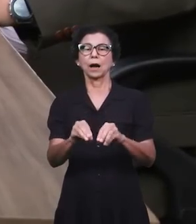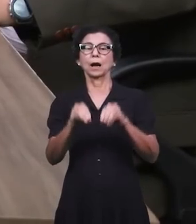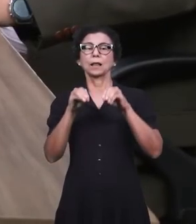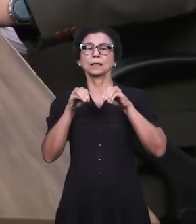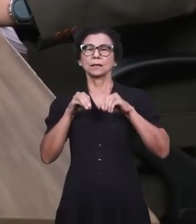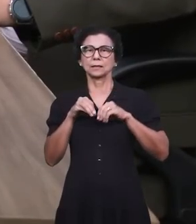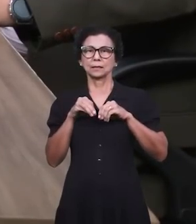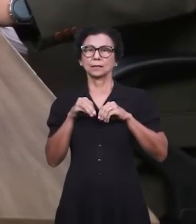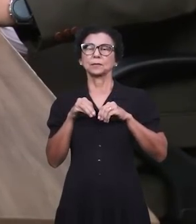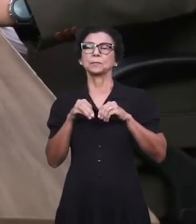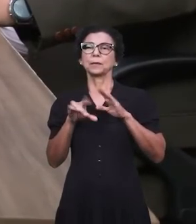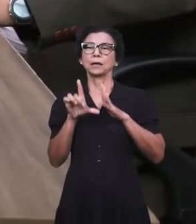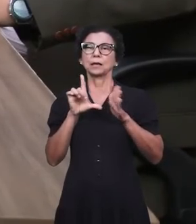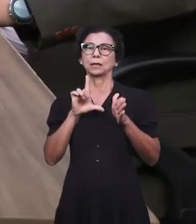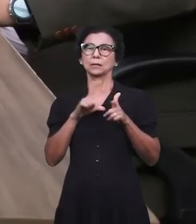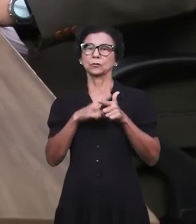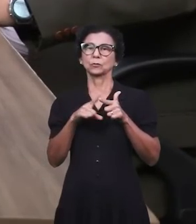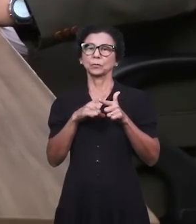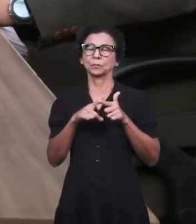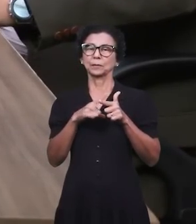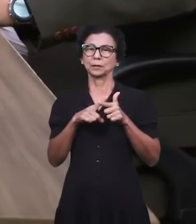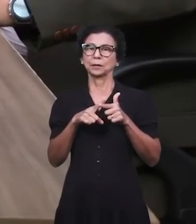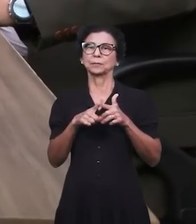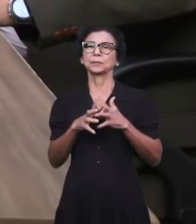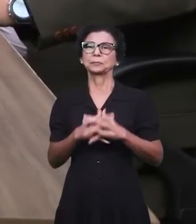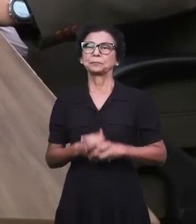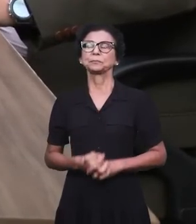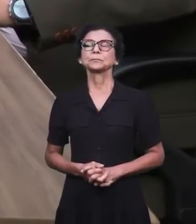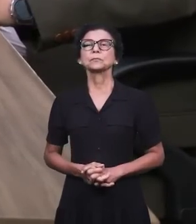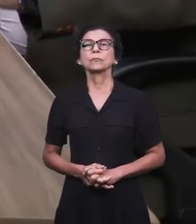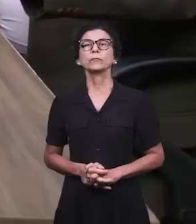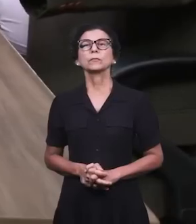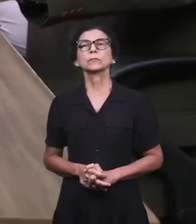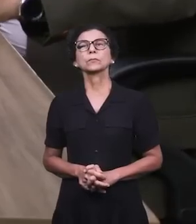tem os dons espirituais. Muito os dons espirituais vêm e fazem, olha, meu